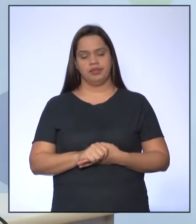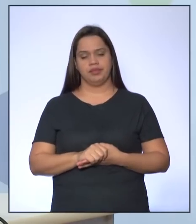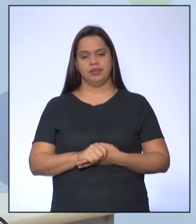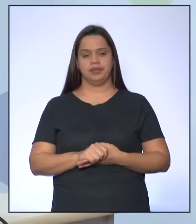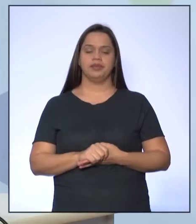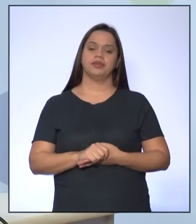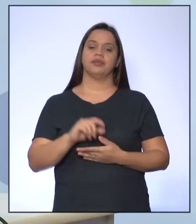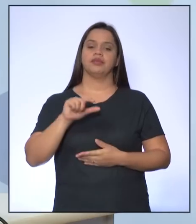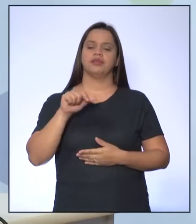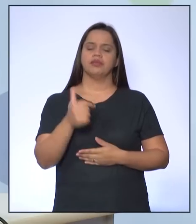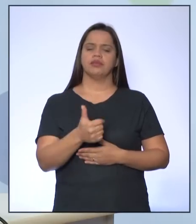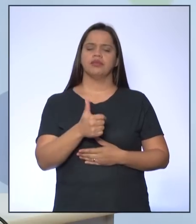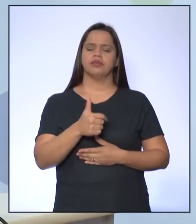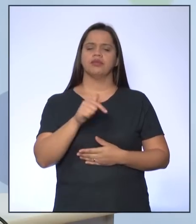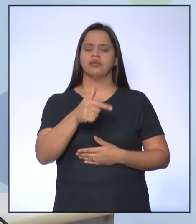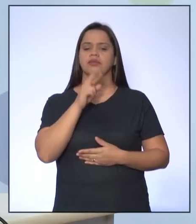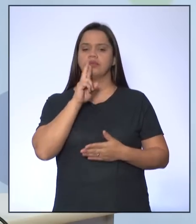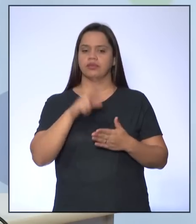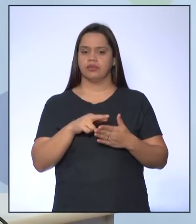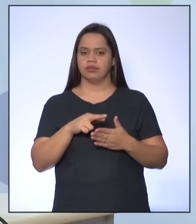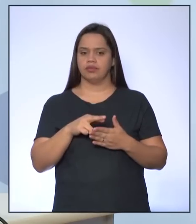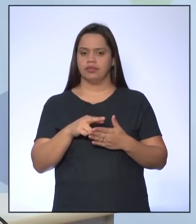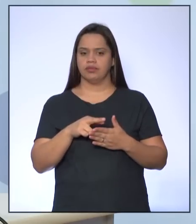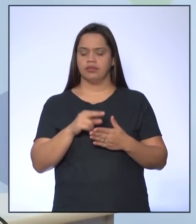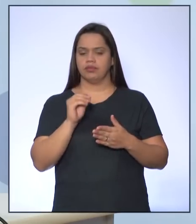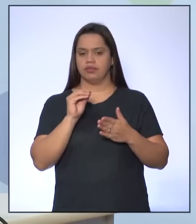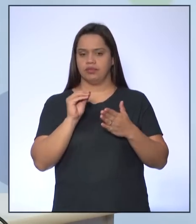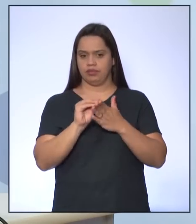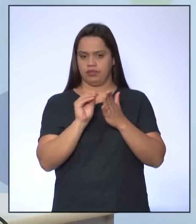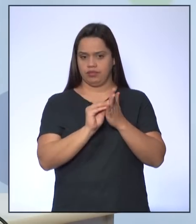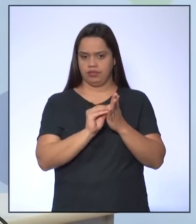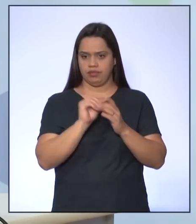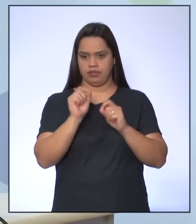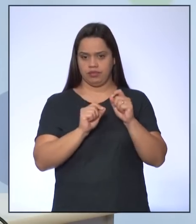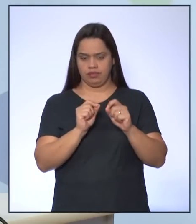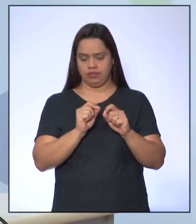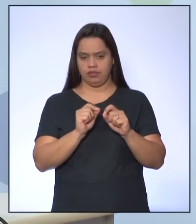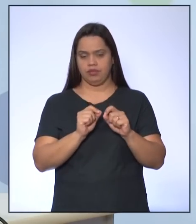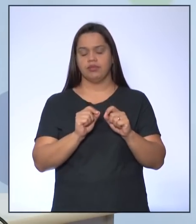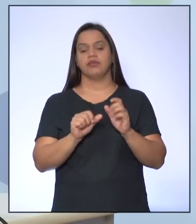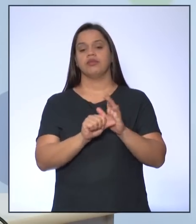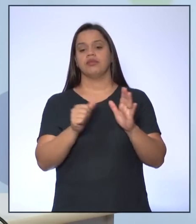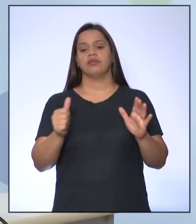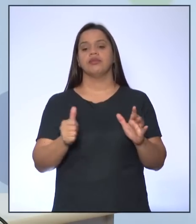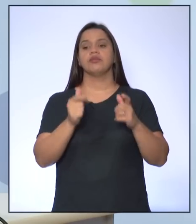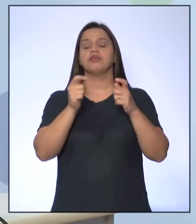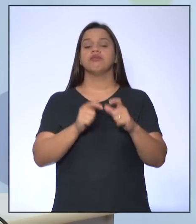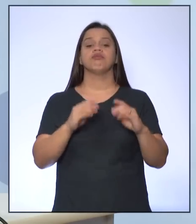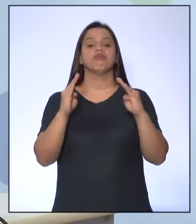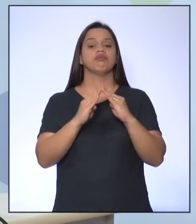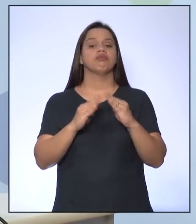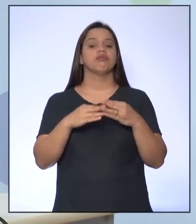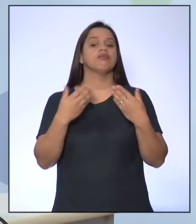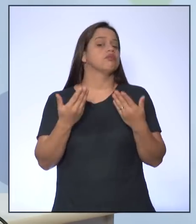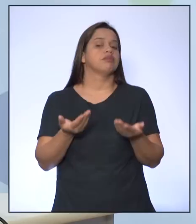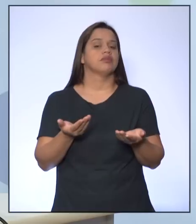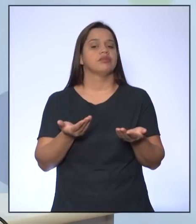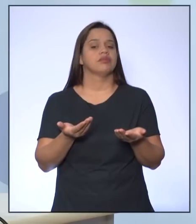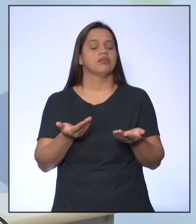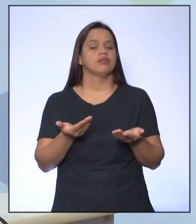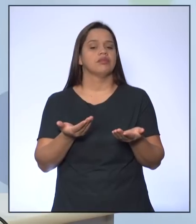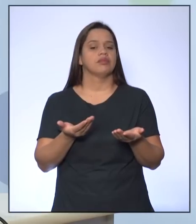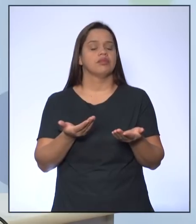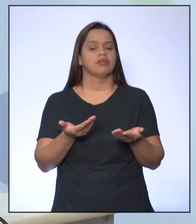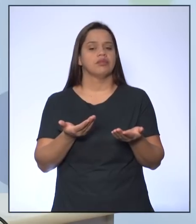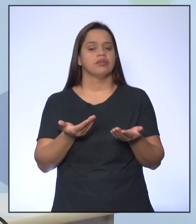que colocaram aqui é que a primeira pergunta fala, né, pergunta onde que moravam as pessoas que produziram